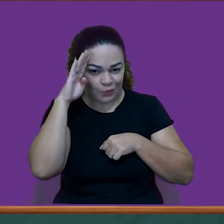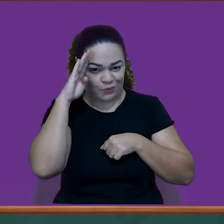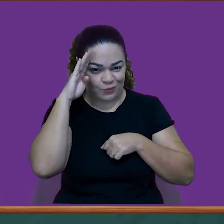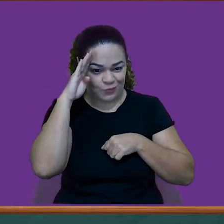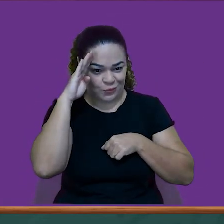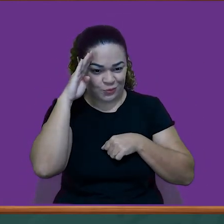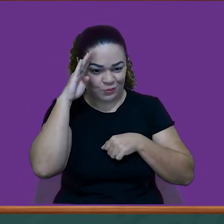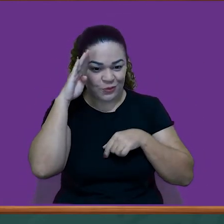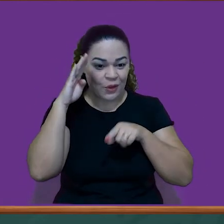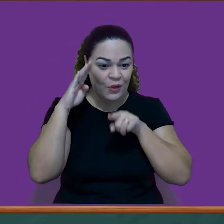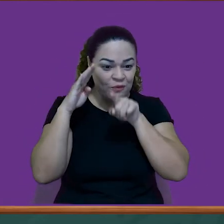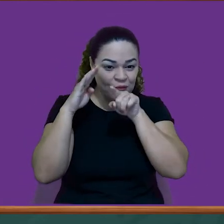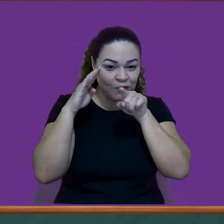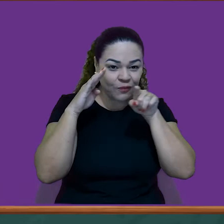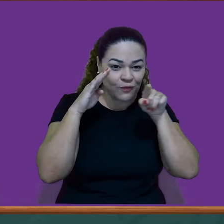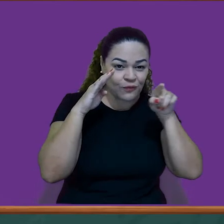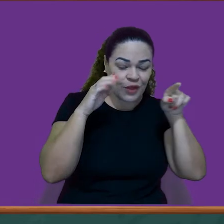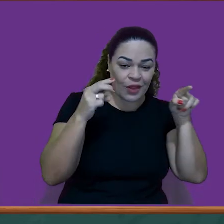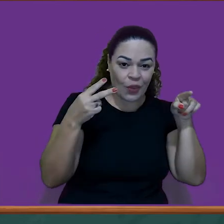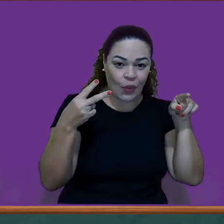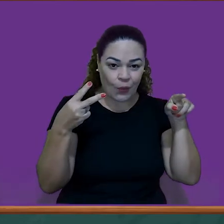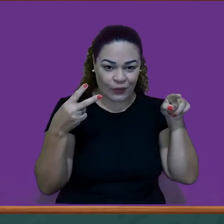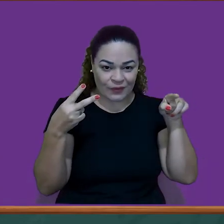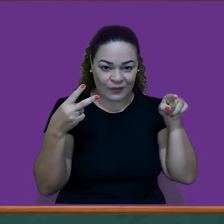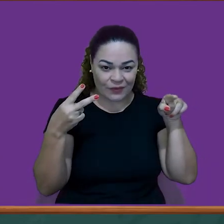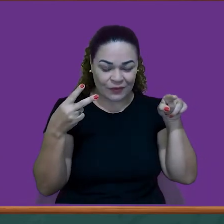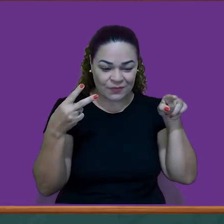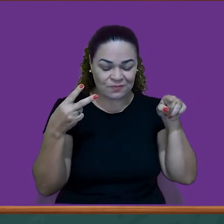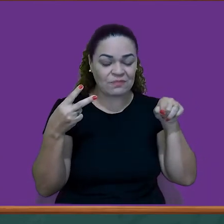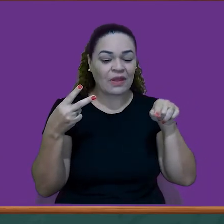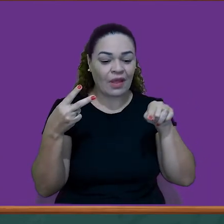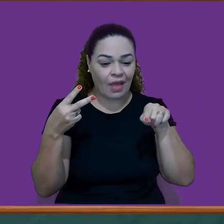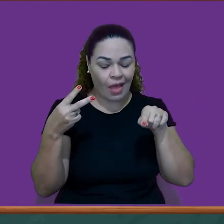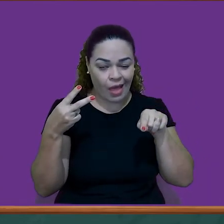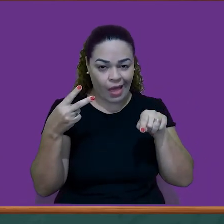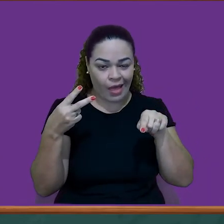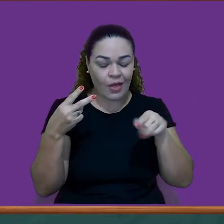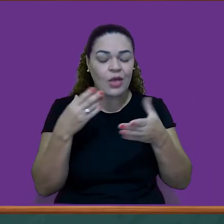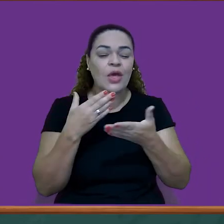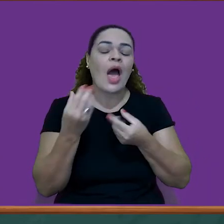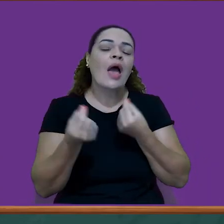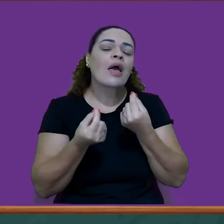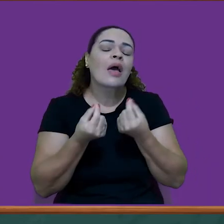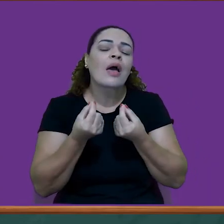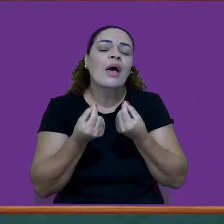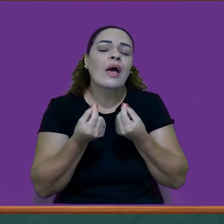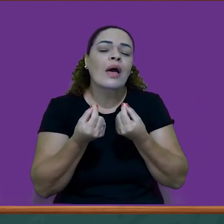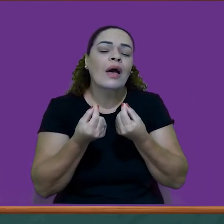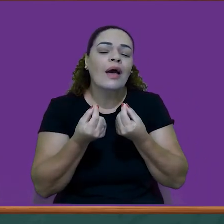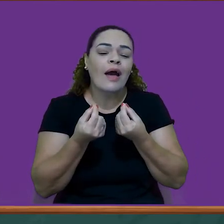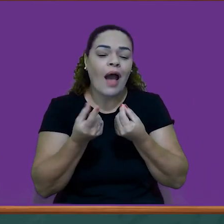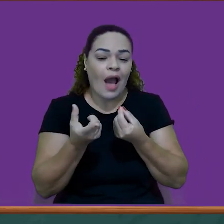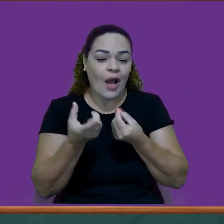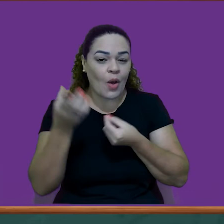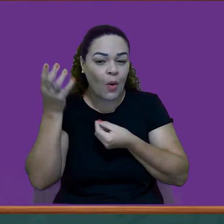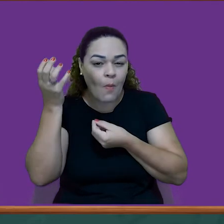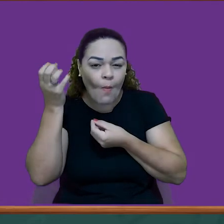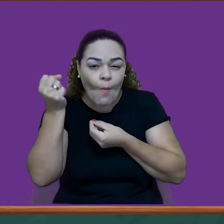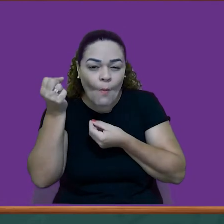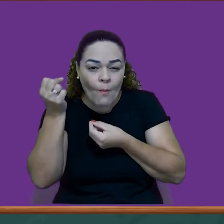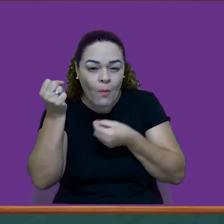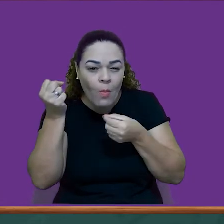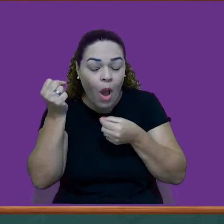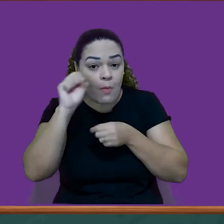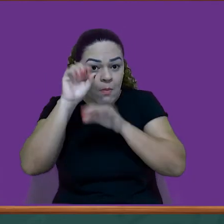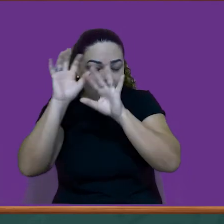as peças pretas, nós montaremos da mesma forma que a gente montou as peças brancas. Dessa forma, seguindo essa lógica,